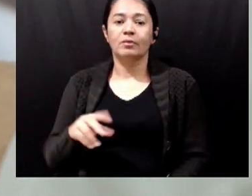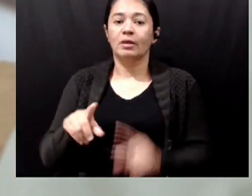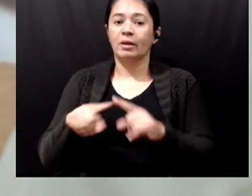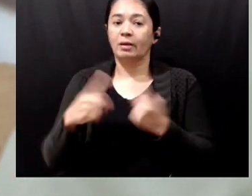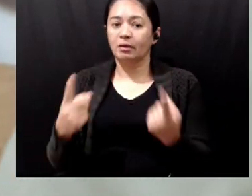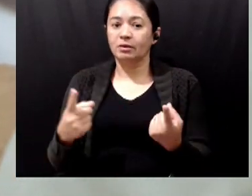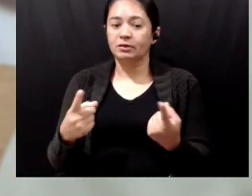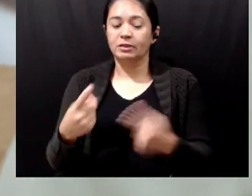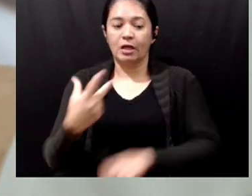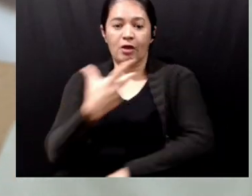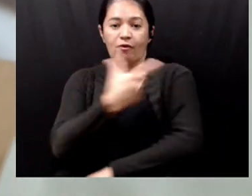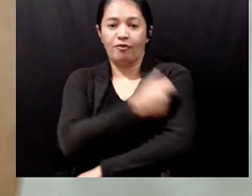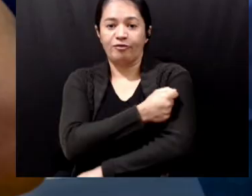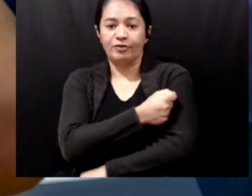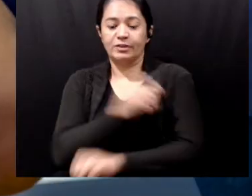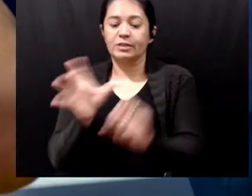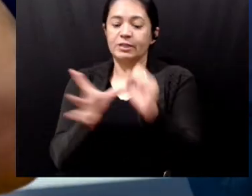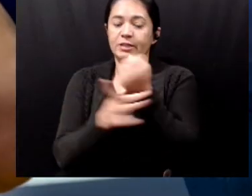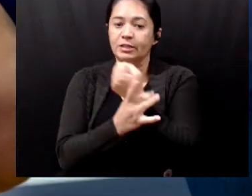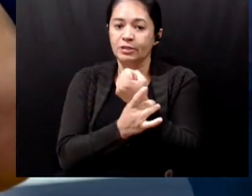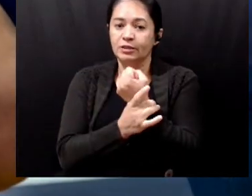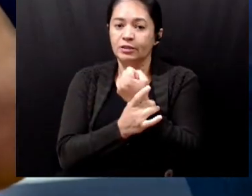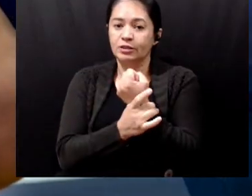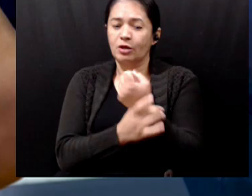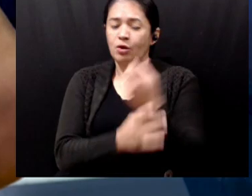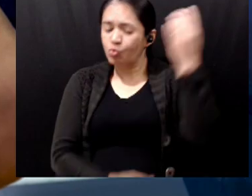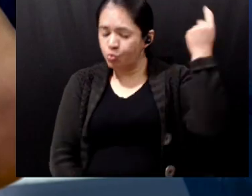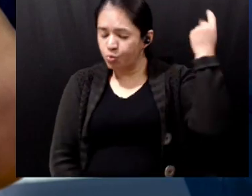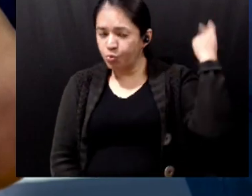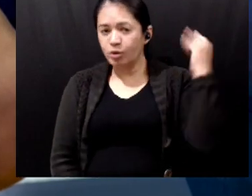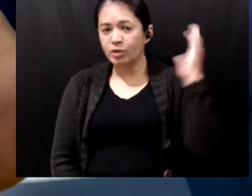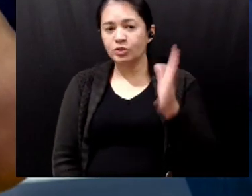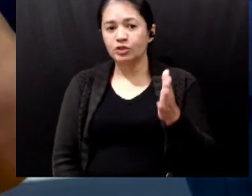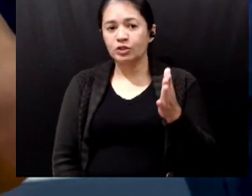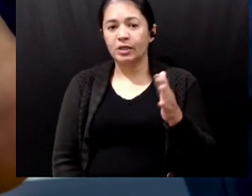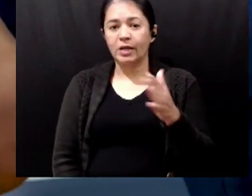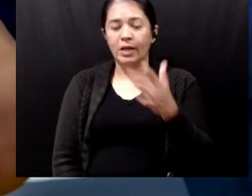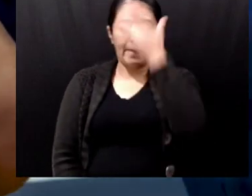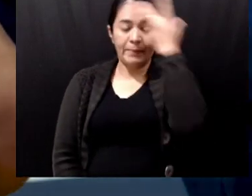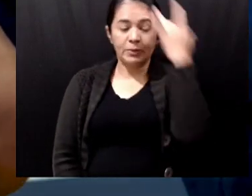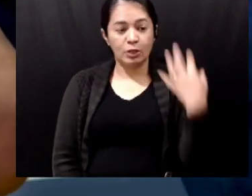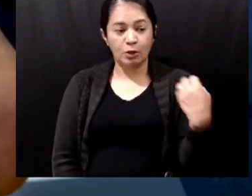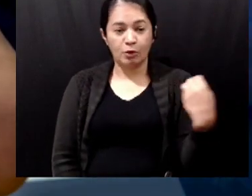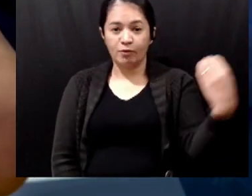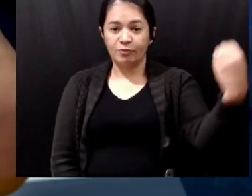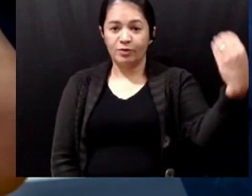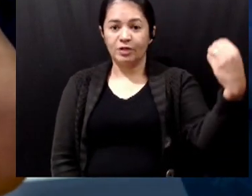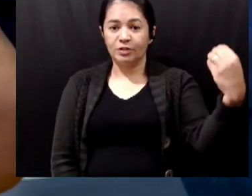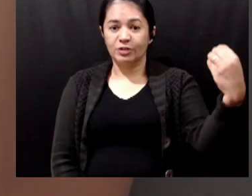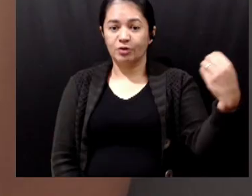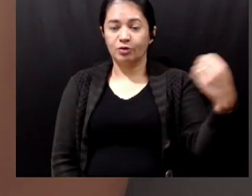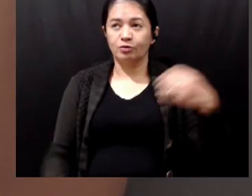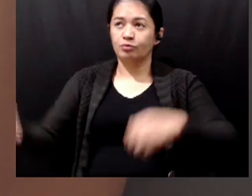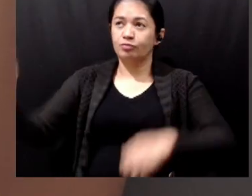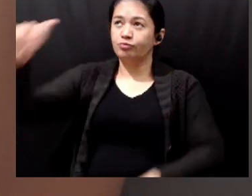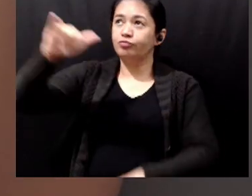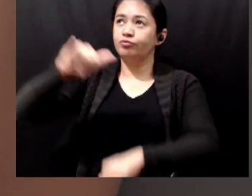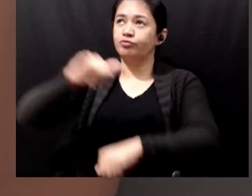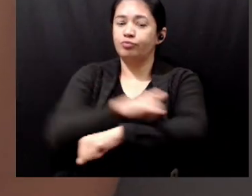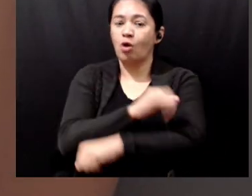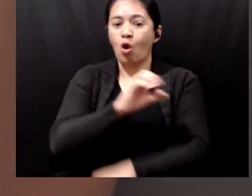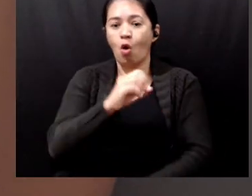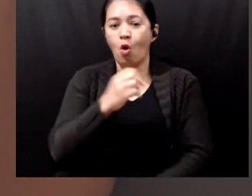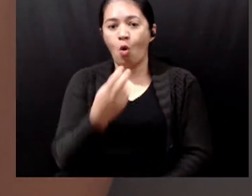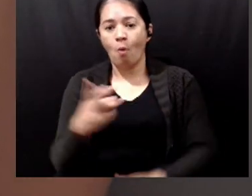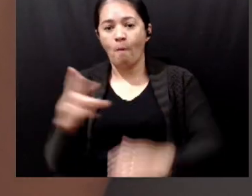é segura, muito antiga e, para quem for viajar, passar pelos aeroportos ou rodoviárias, é importante